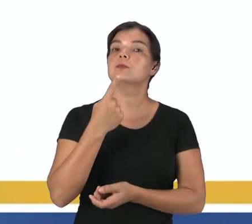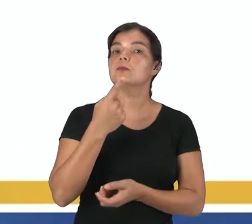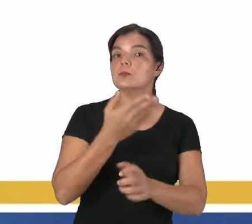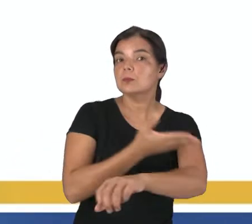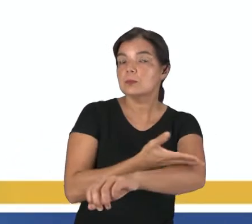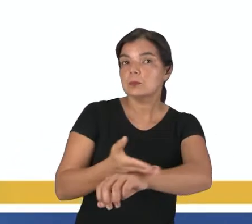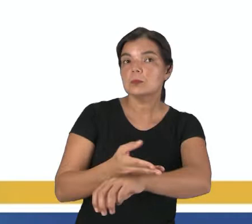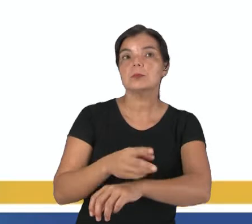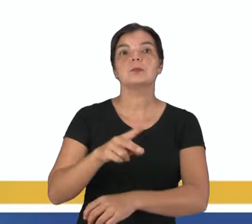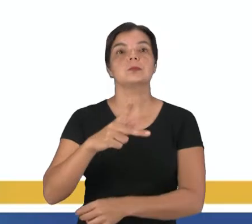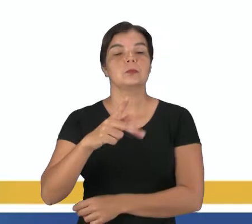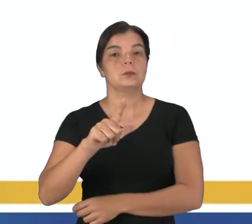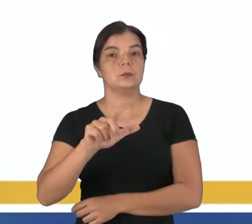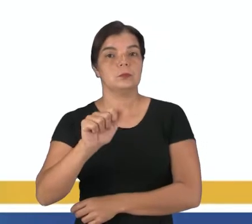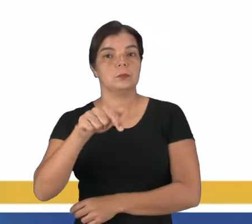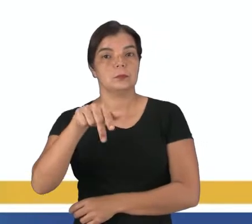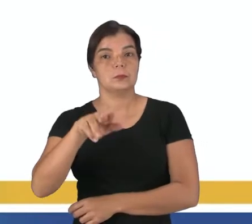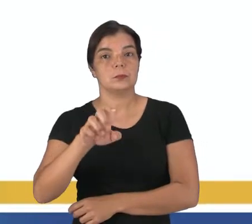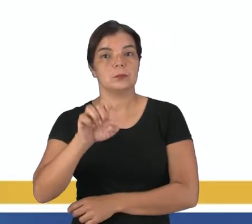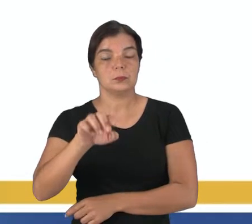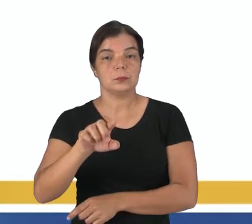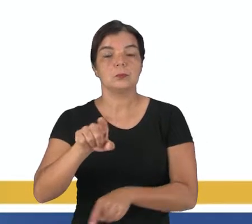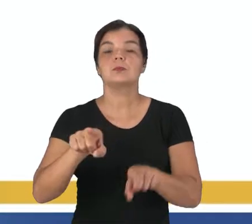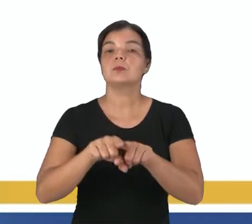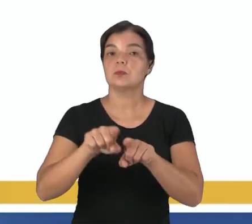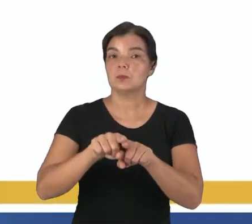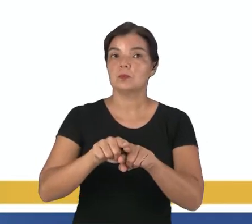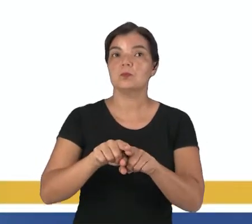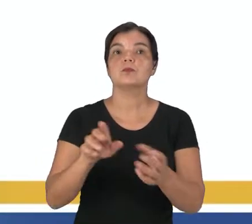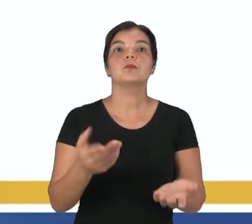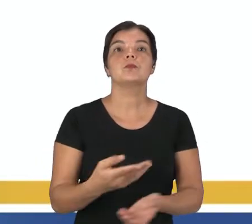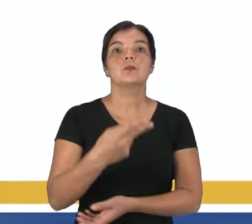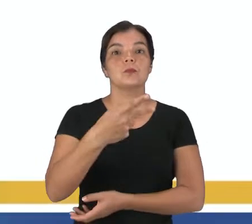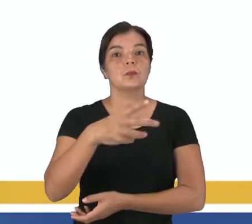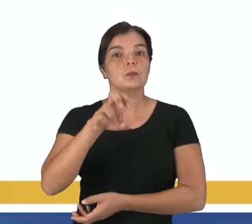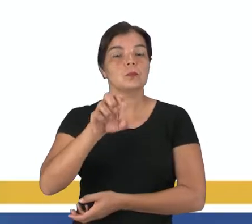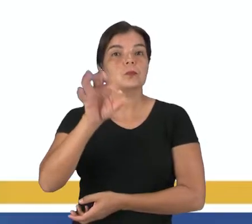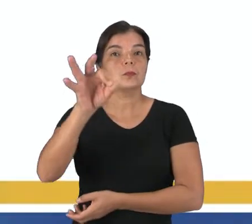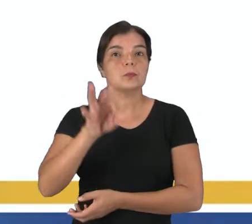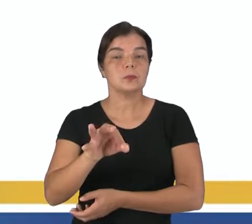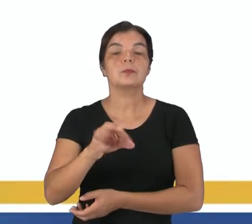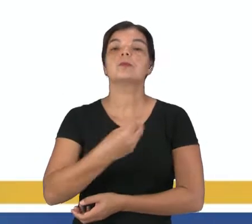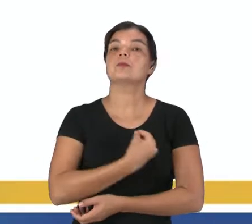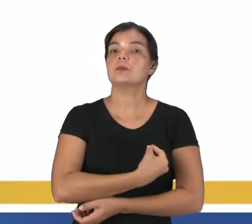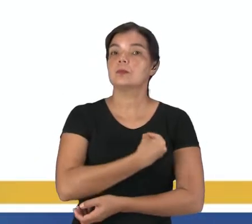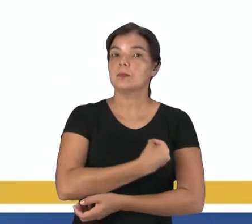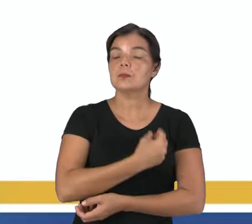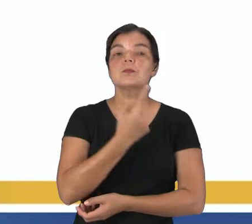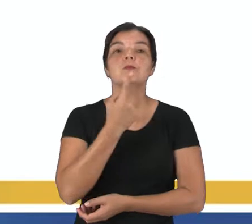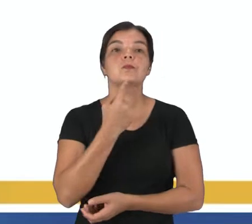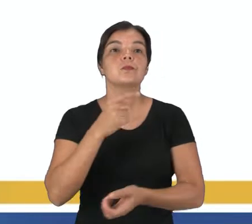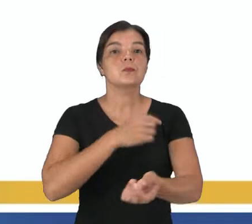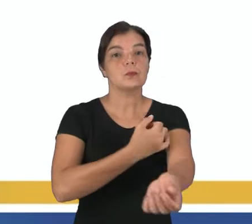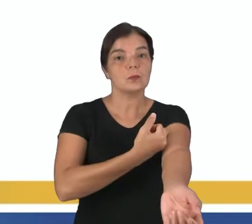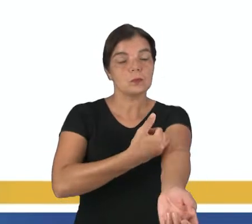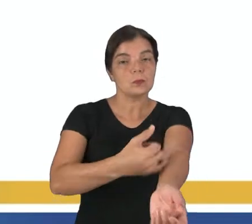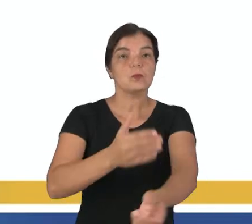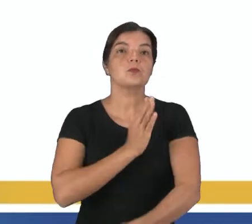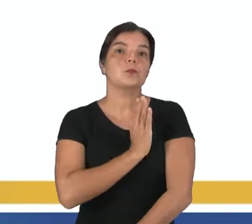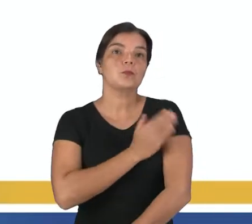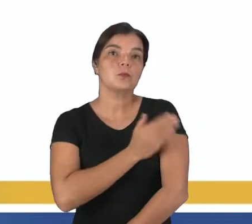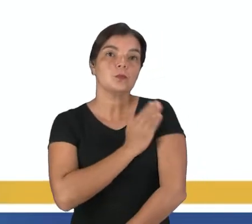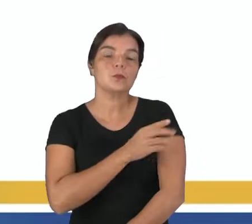torno de 45% da composição do sangue que circula nos vasos sanguíneos, ou seja, nas artérias,